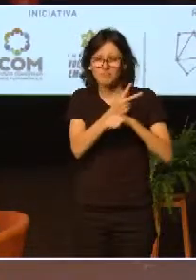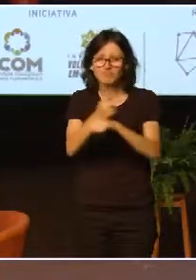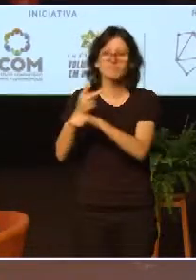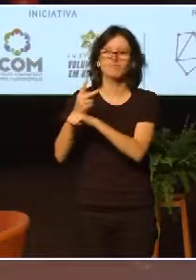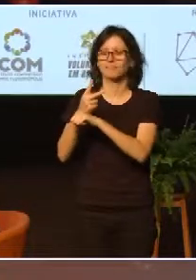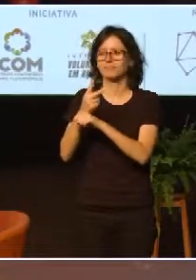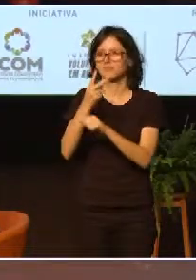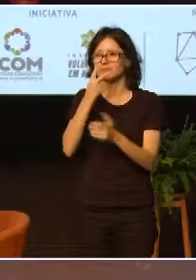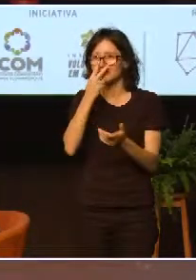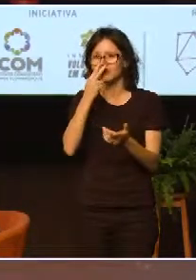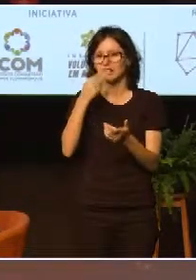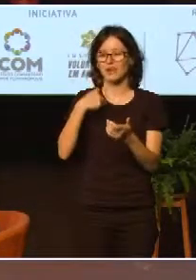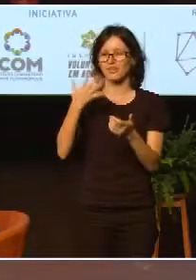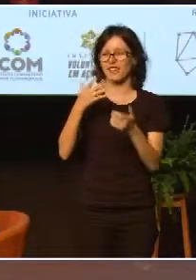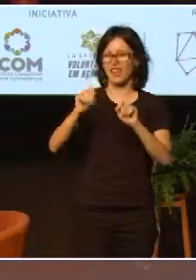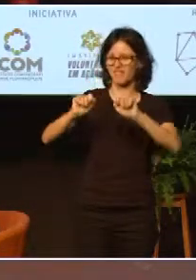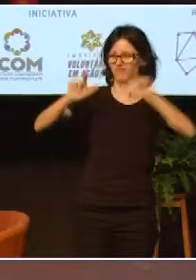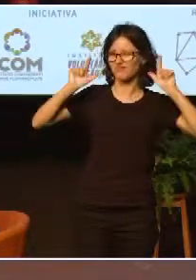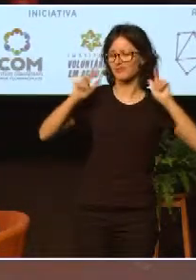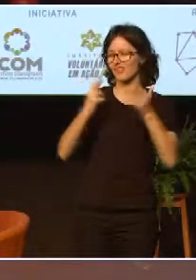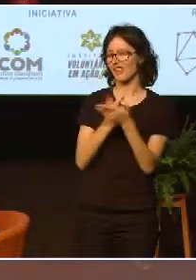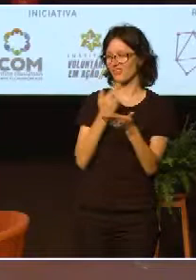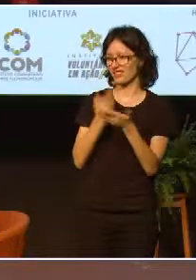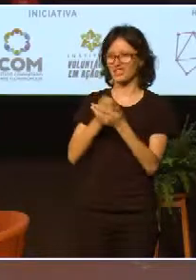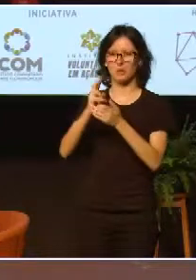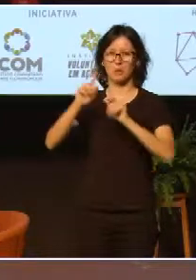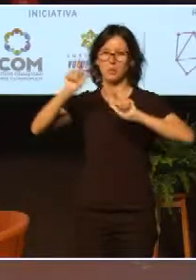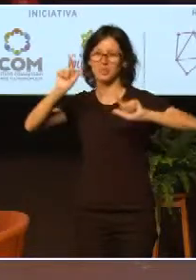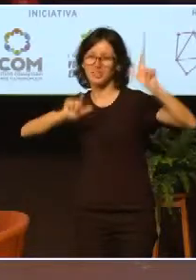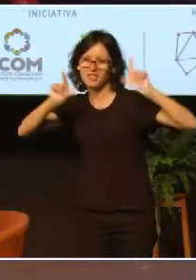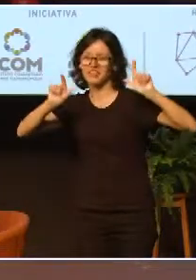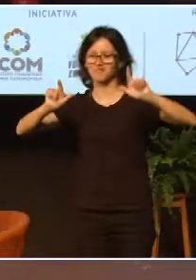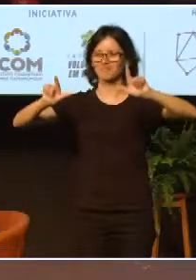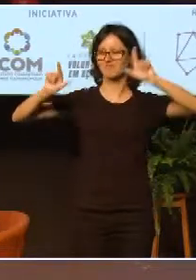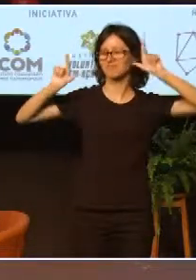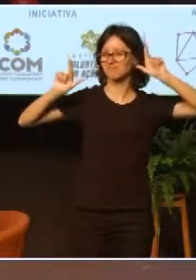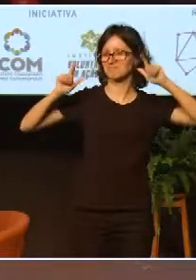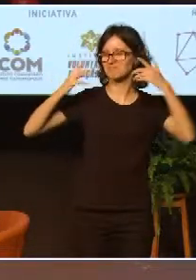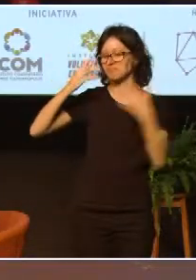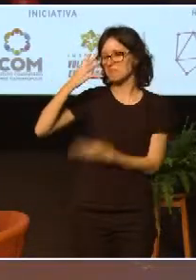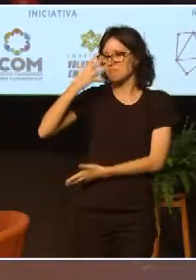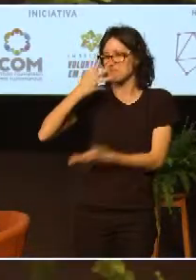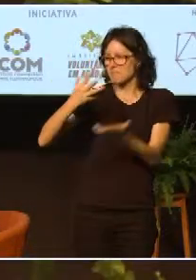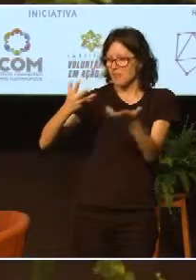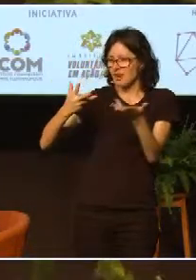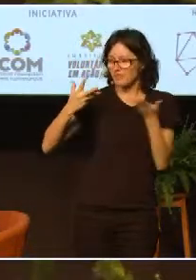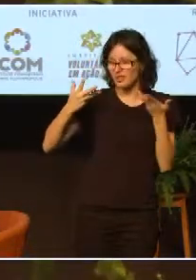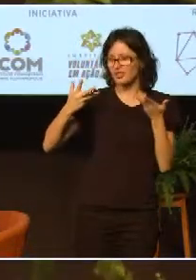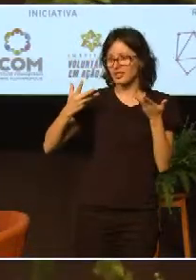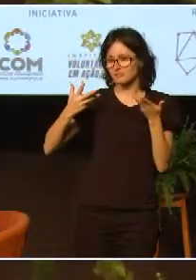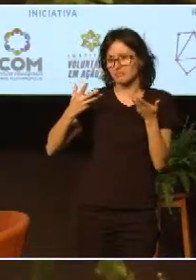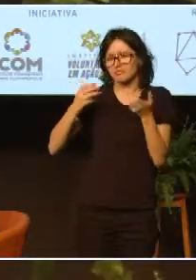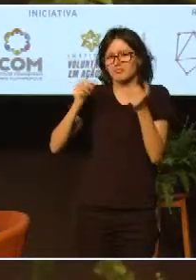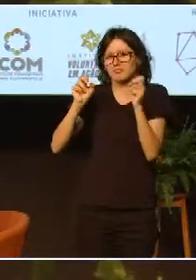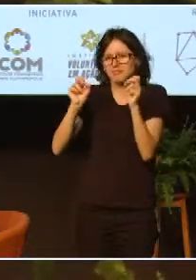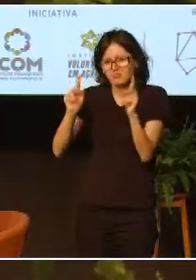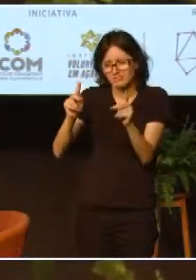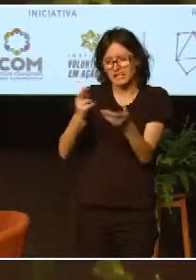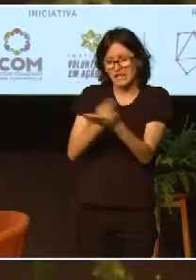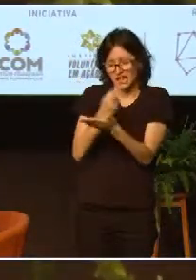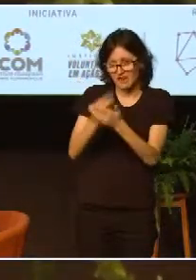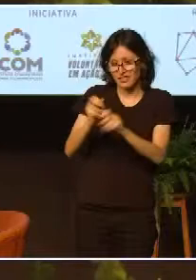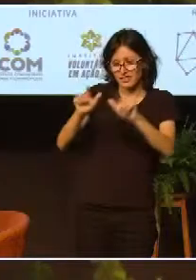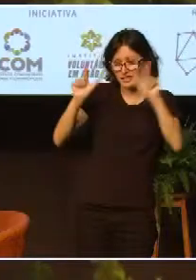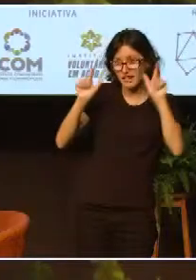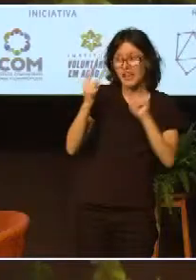buscando ser capa de revista, e a Adri é maravilhosa na capa de revista, a capa de revista ela é